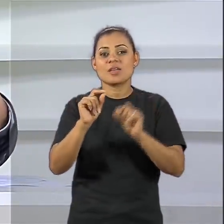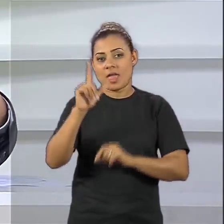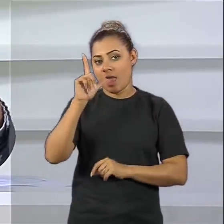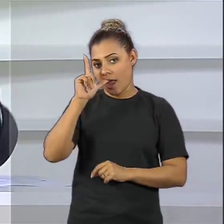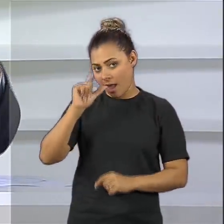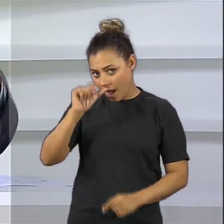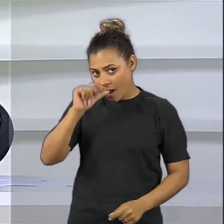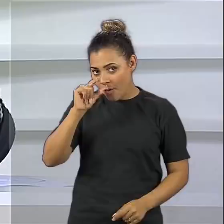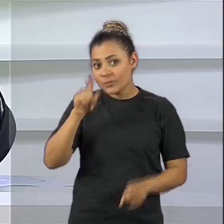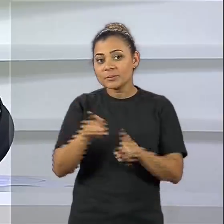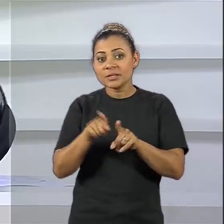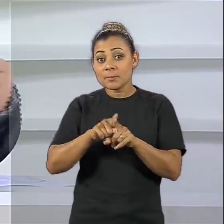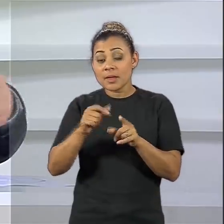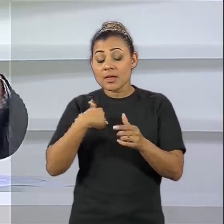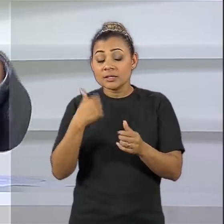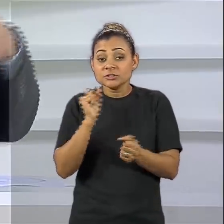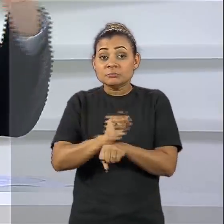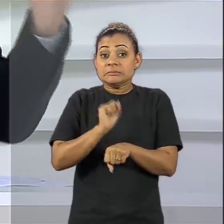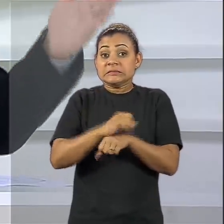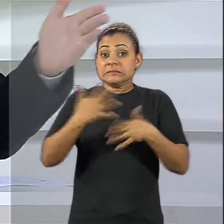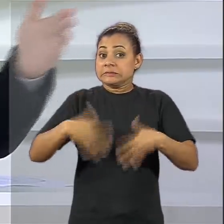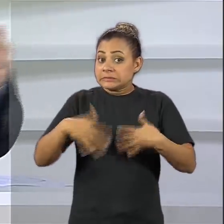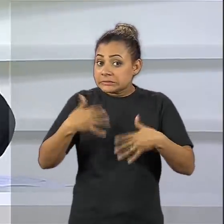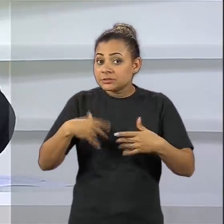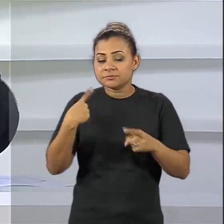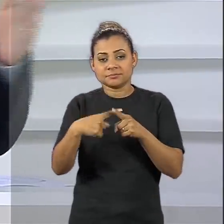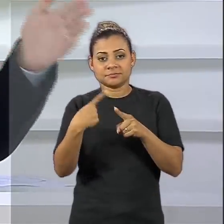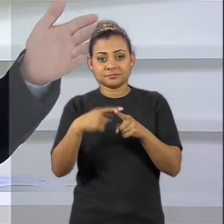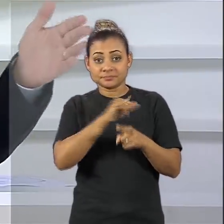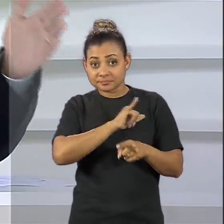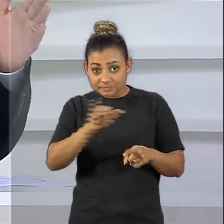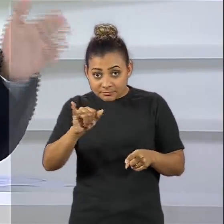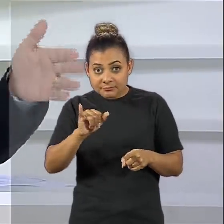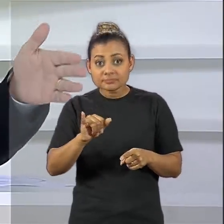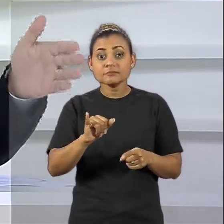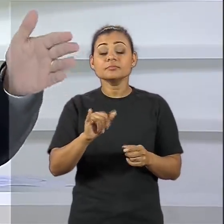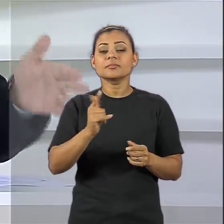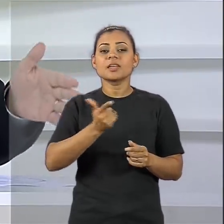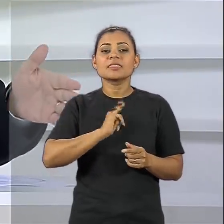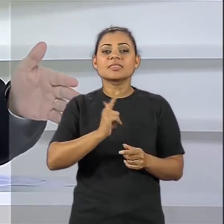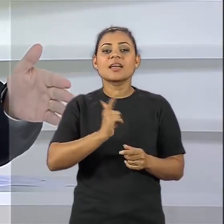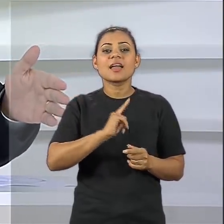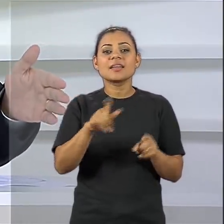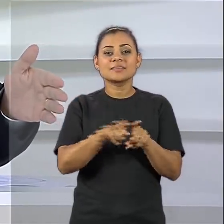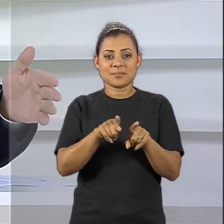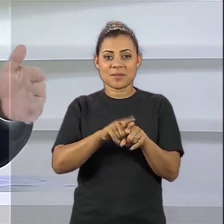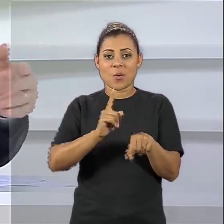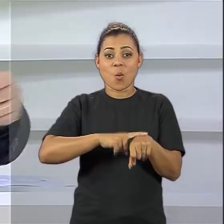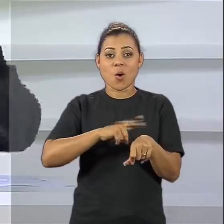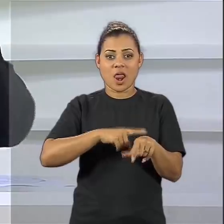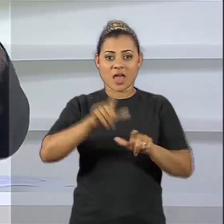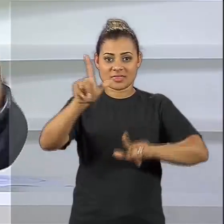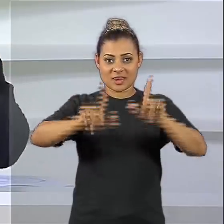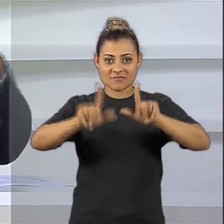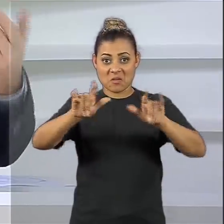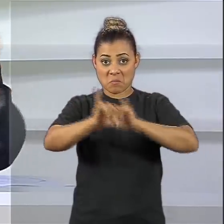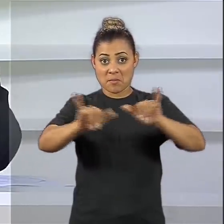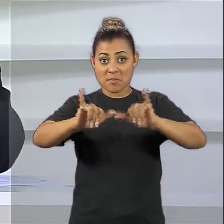estava apostando nisso, né? Que com esse amplo latifúndio que tem no horário eleitoral,